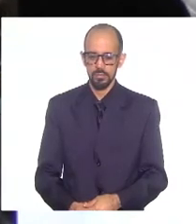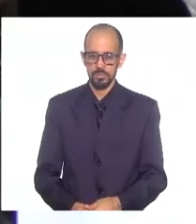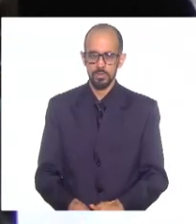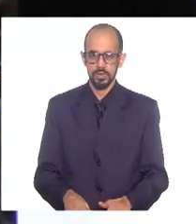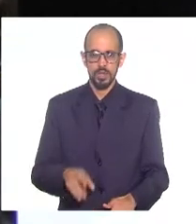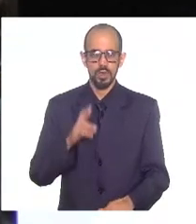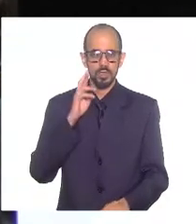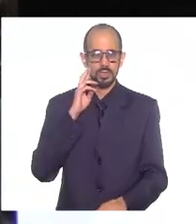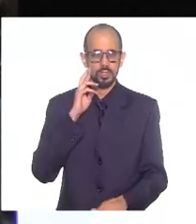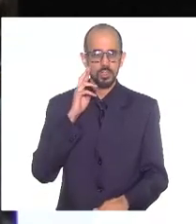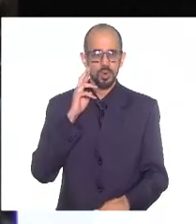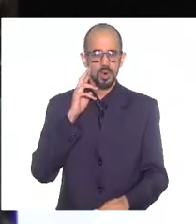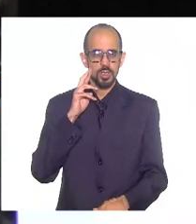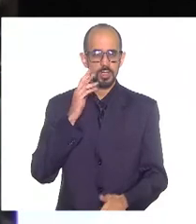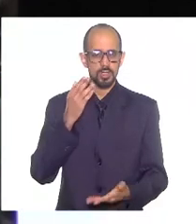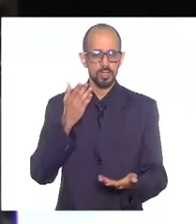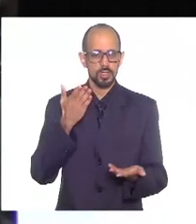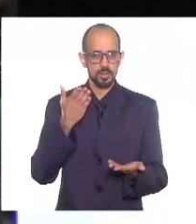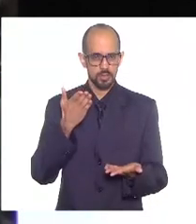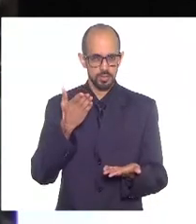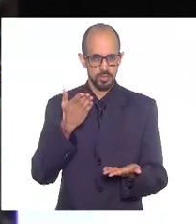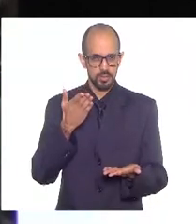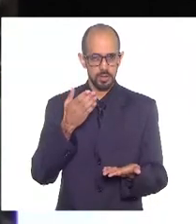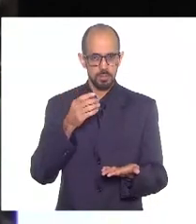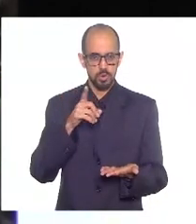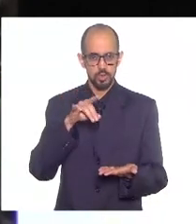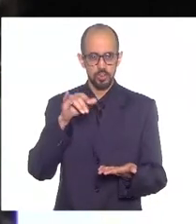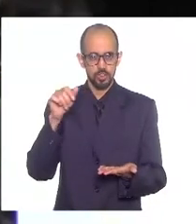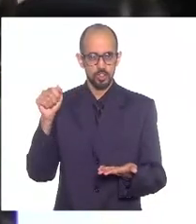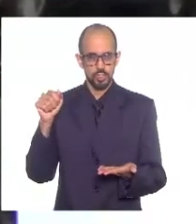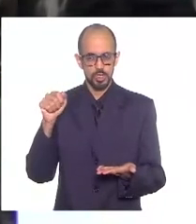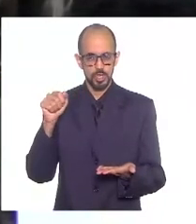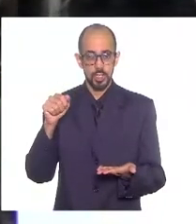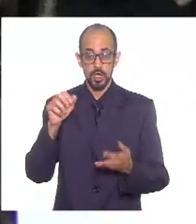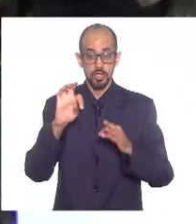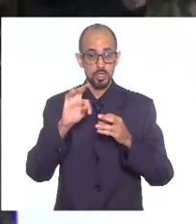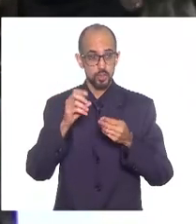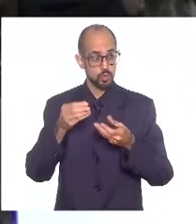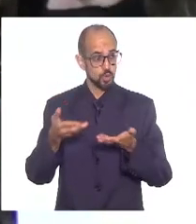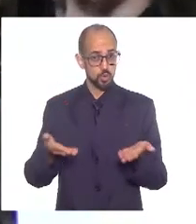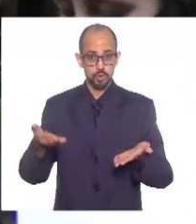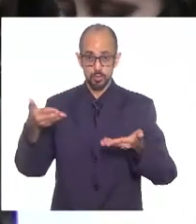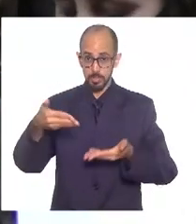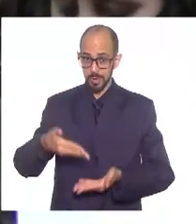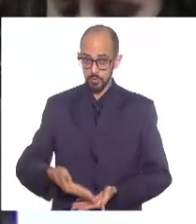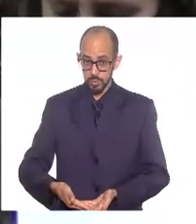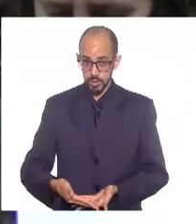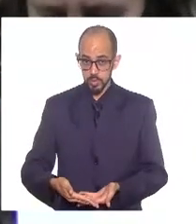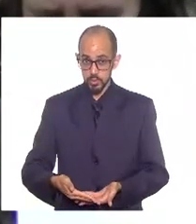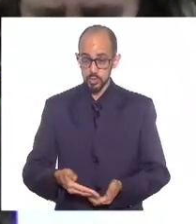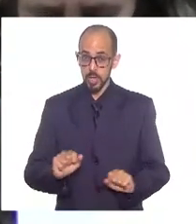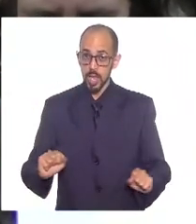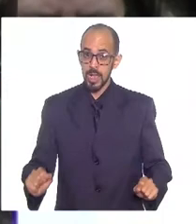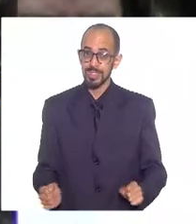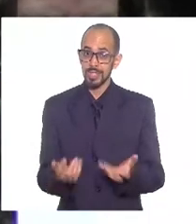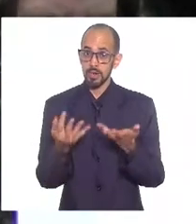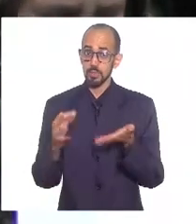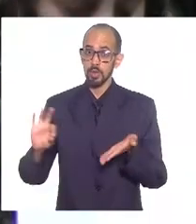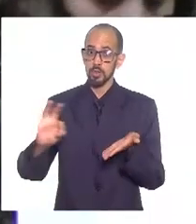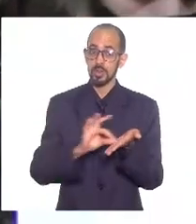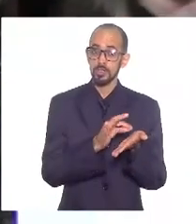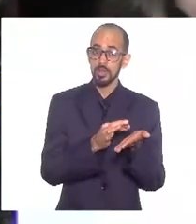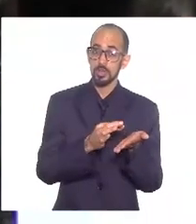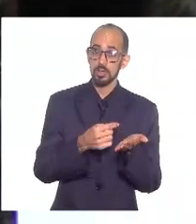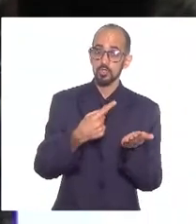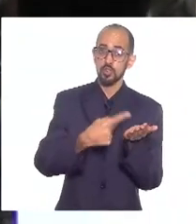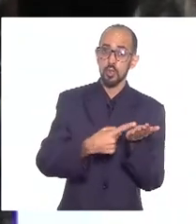Senhoras e senhores, mais uma vez, bom dia. Sejam todos bem-vindos à cerimônia de assinatura do Acordo de Cooperação